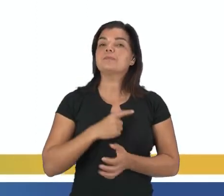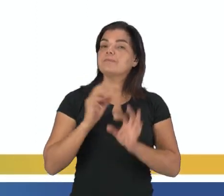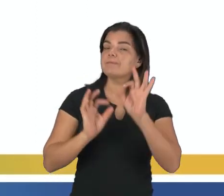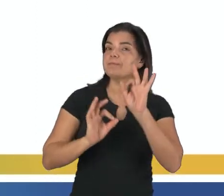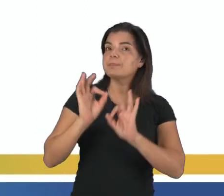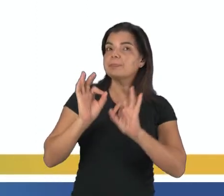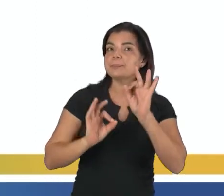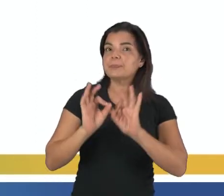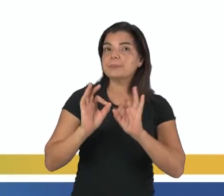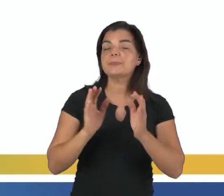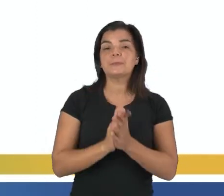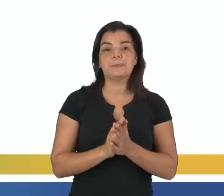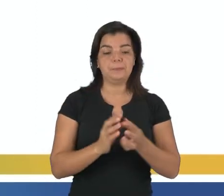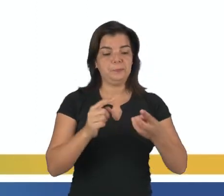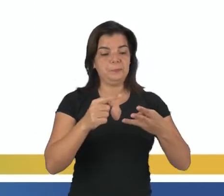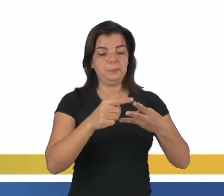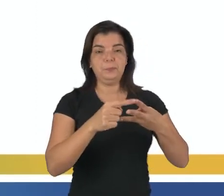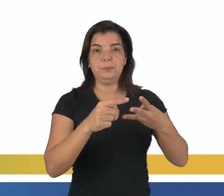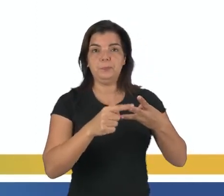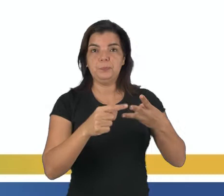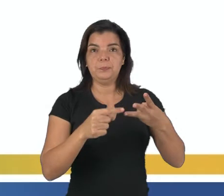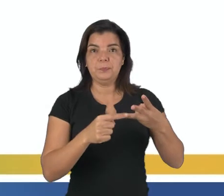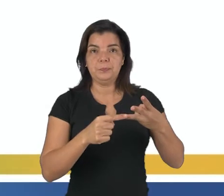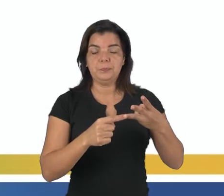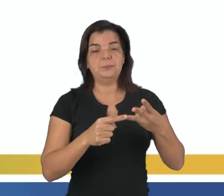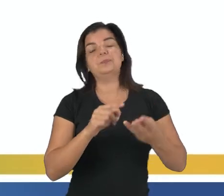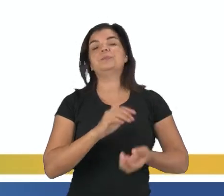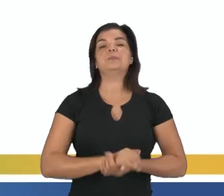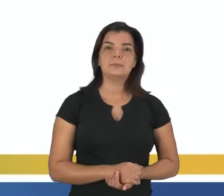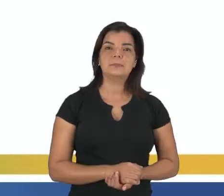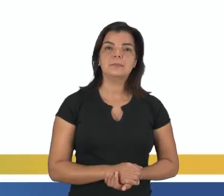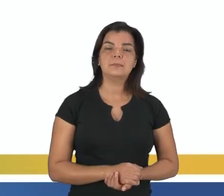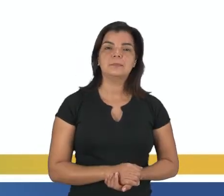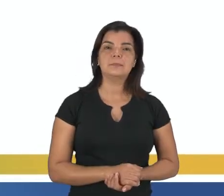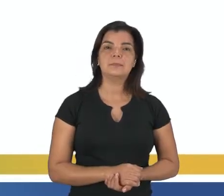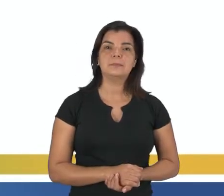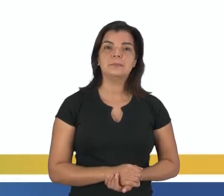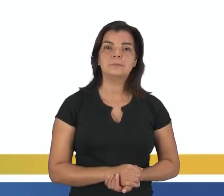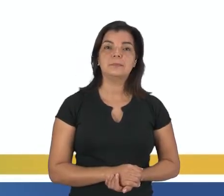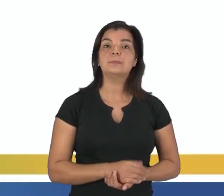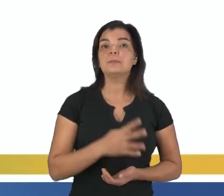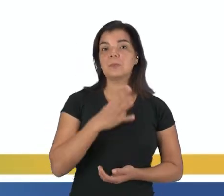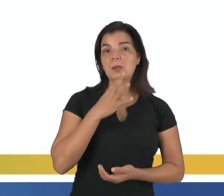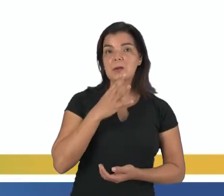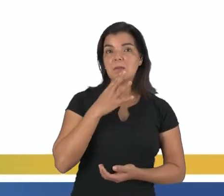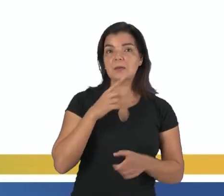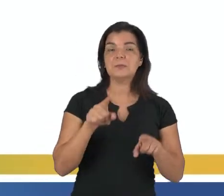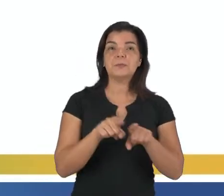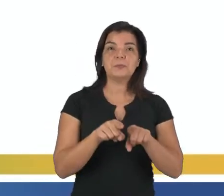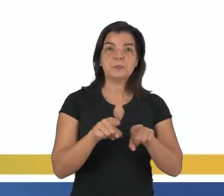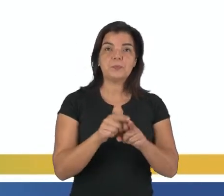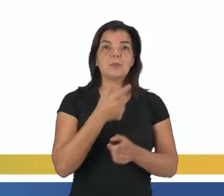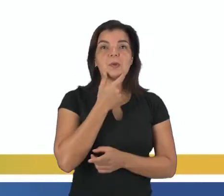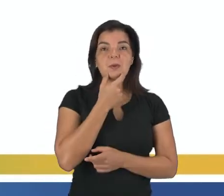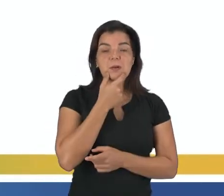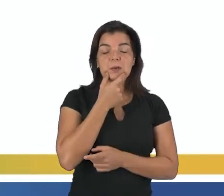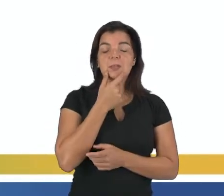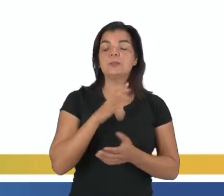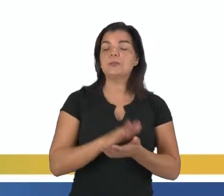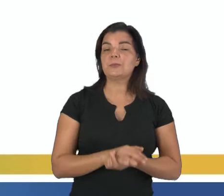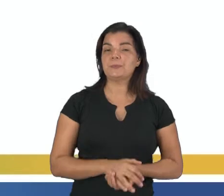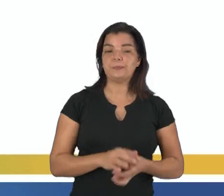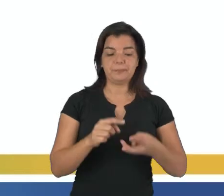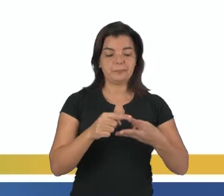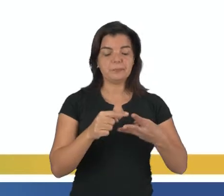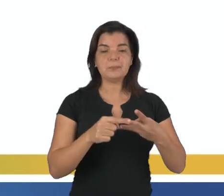inglesa se formasse foi dividido em três pontos né em três fases que inglês é conhecido como ouro em inglês virou